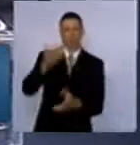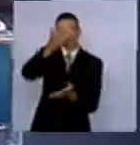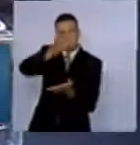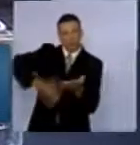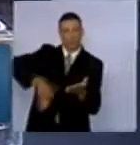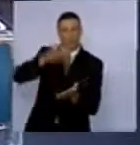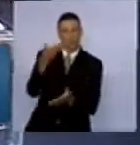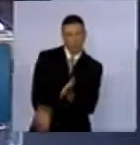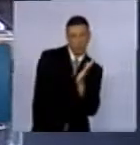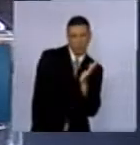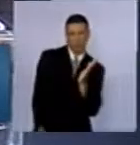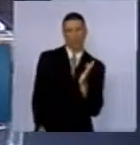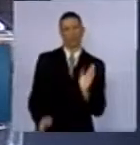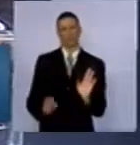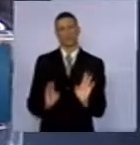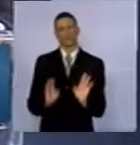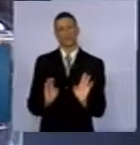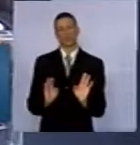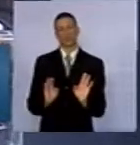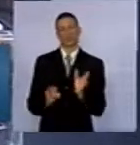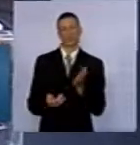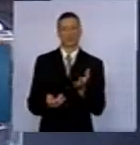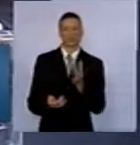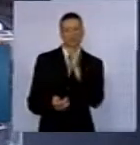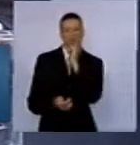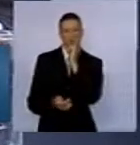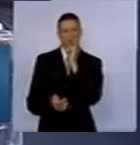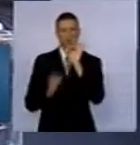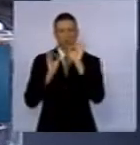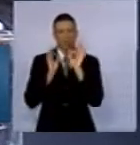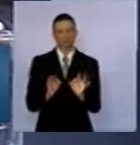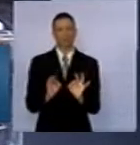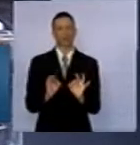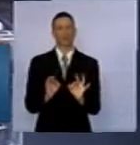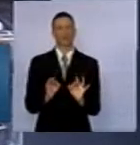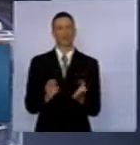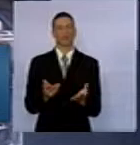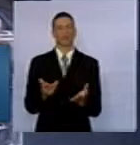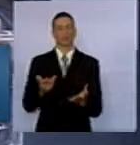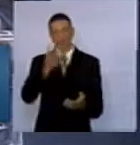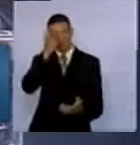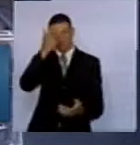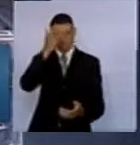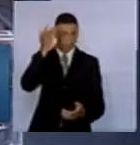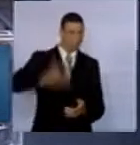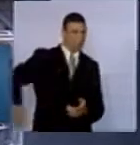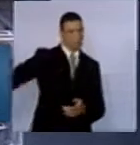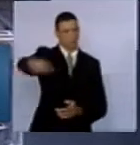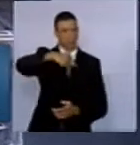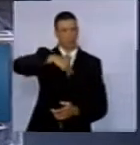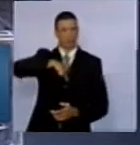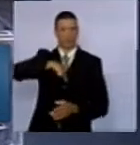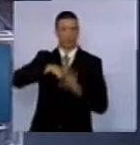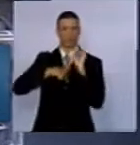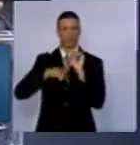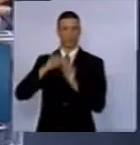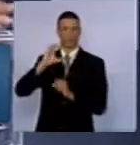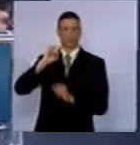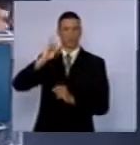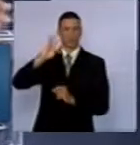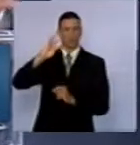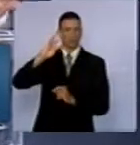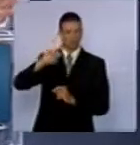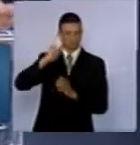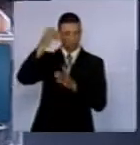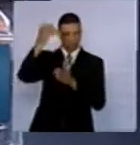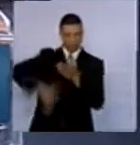dessa cota. Então, de fato, ela é, de fato, uma semente. A gente tem que considerar de que a cota no